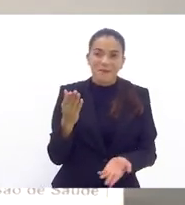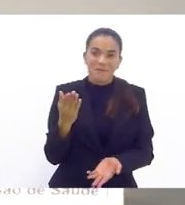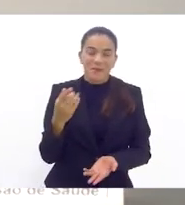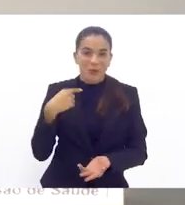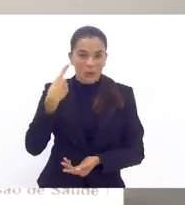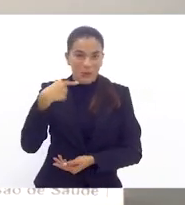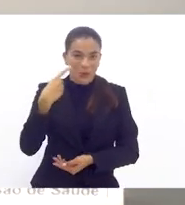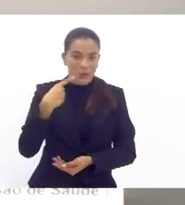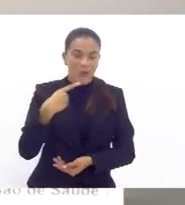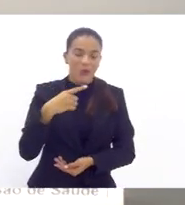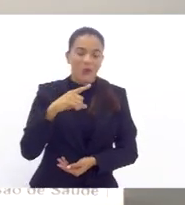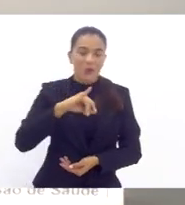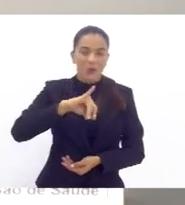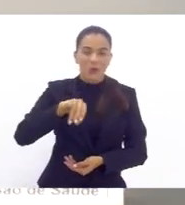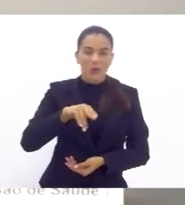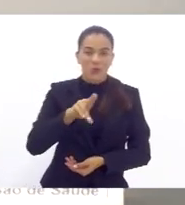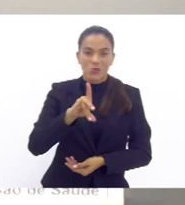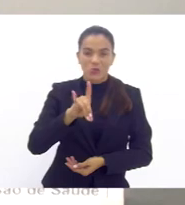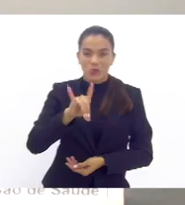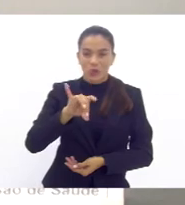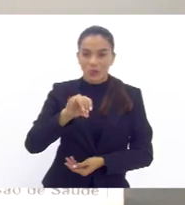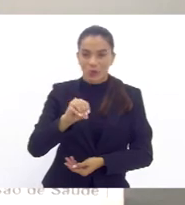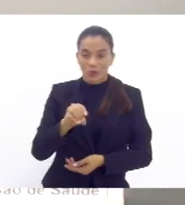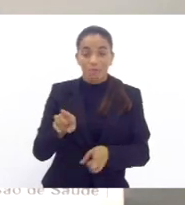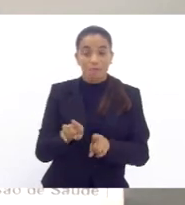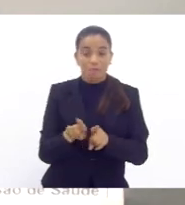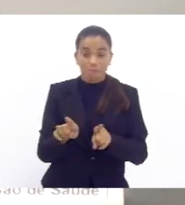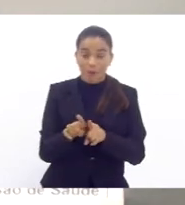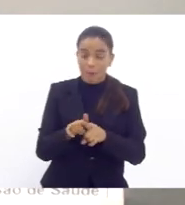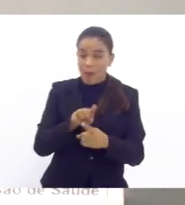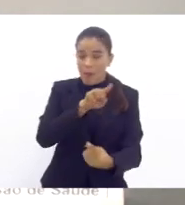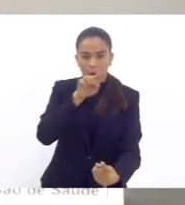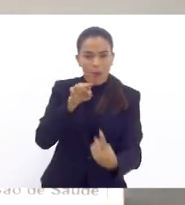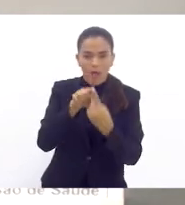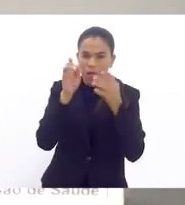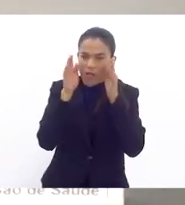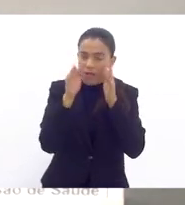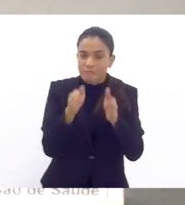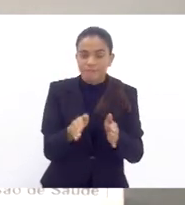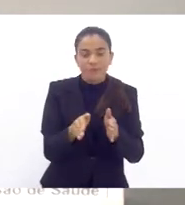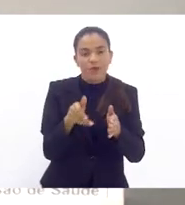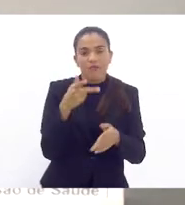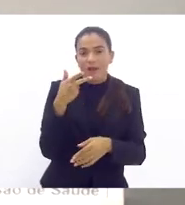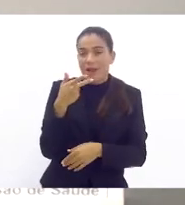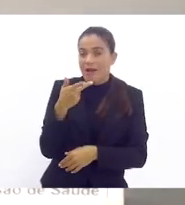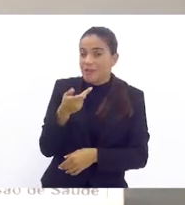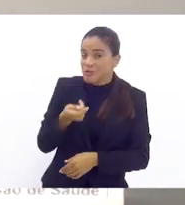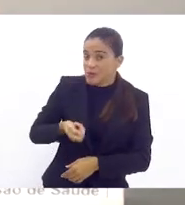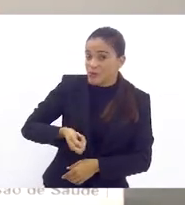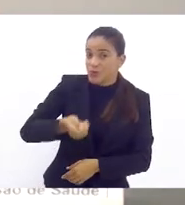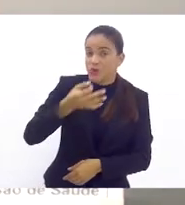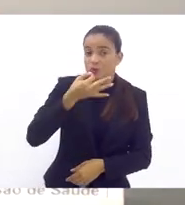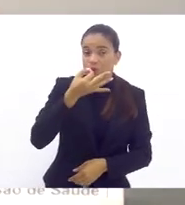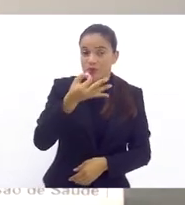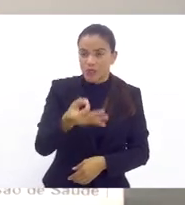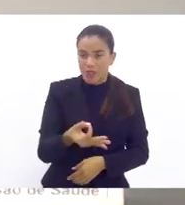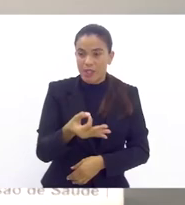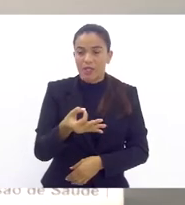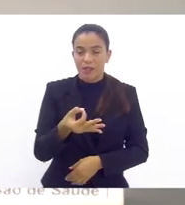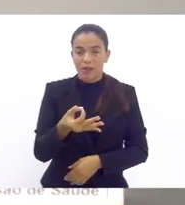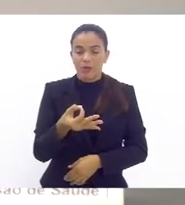pergunta. E, por último, deputado Tande, sendo bem objetiva, eu queria já deixar sugerido aqui,